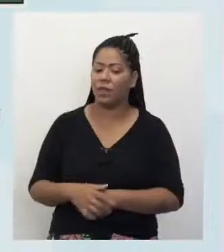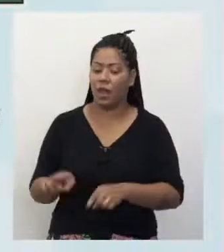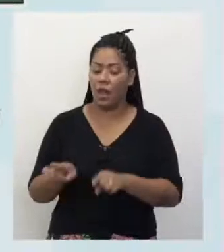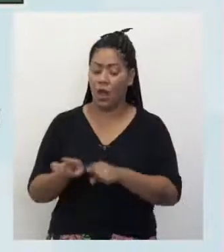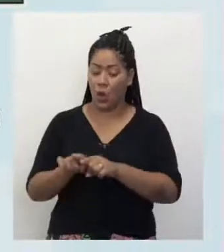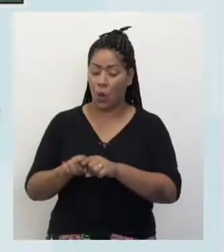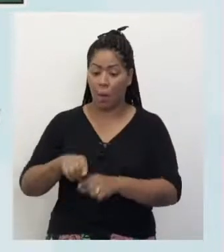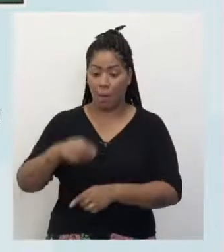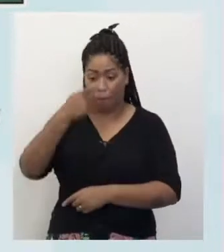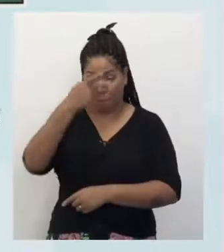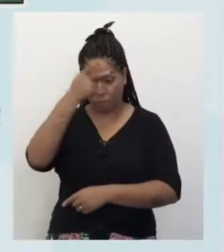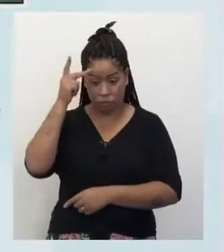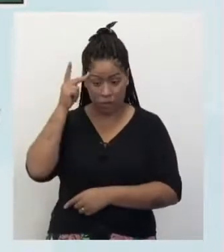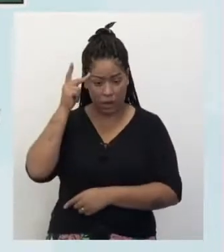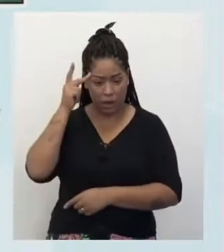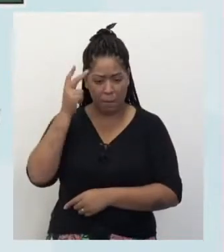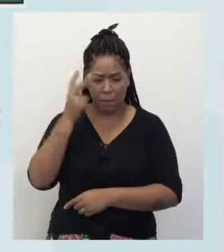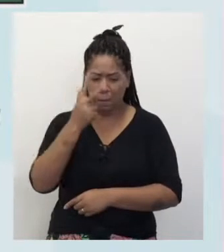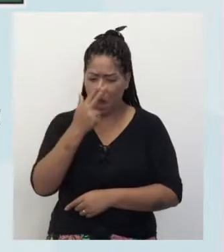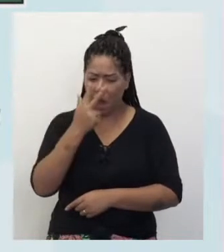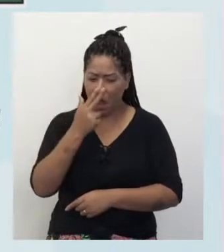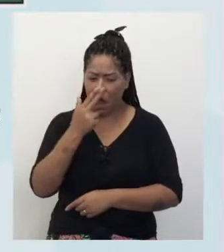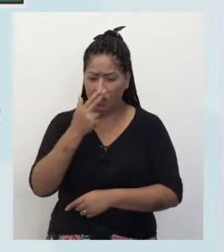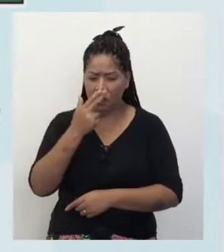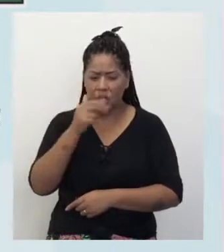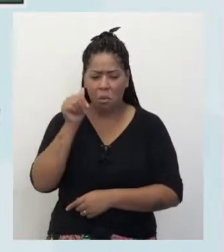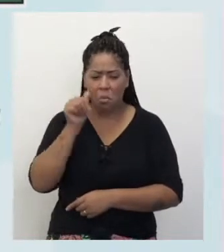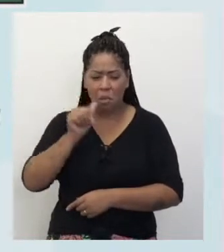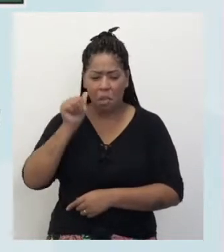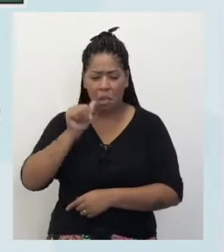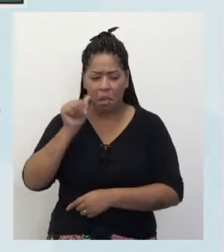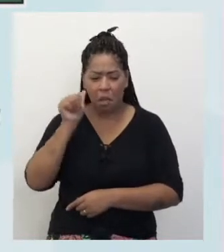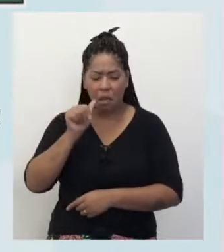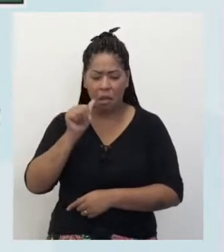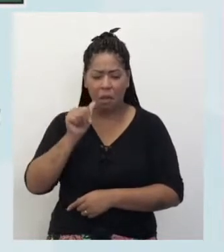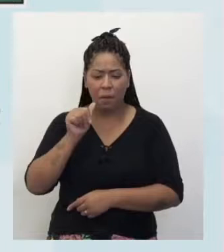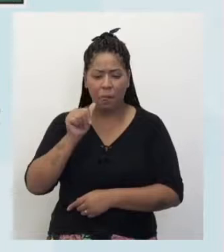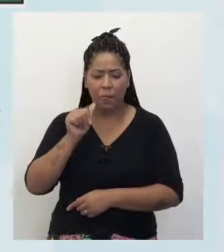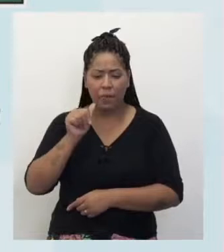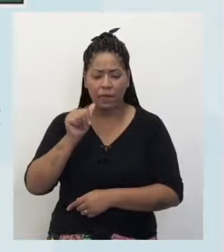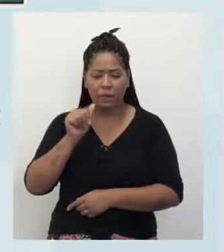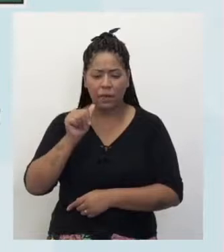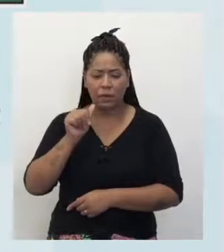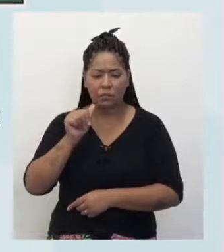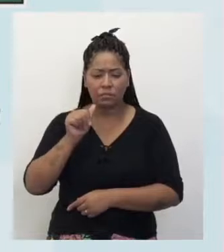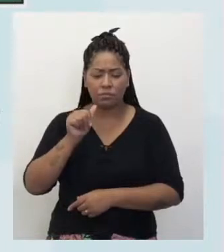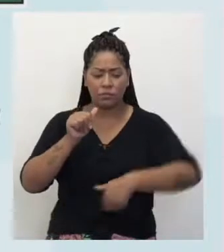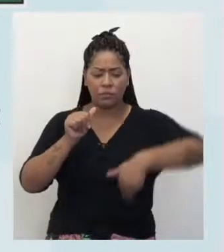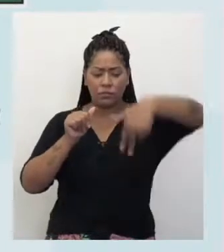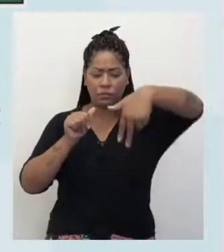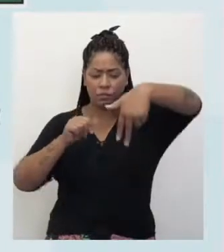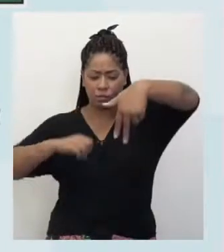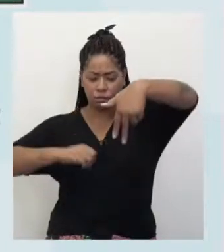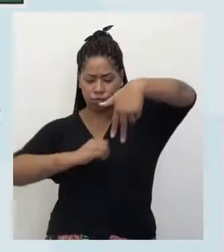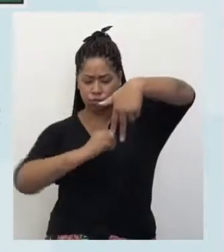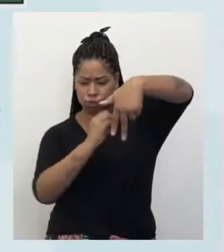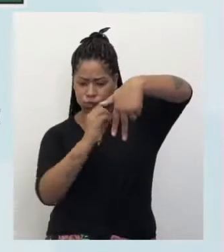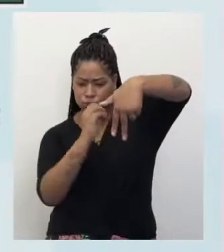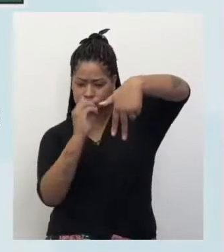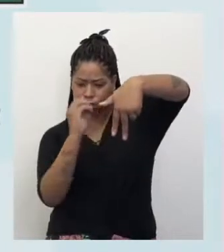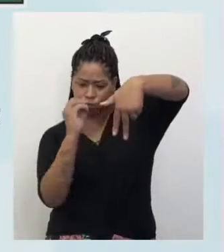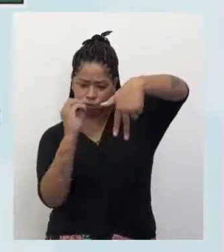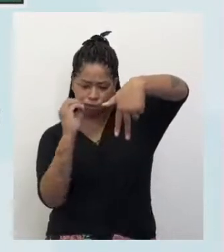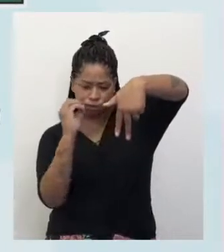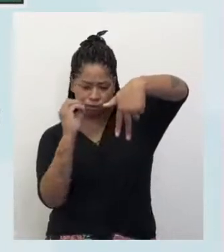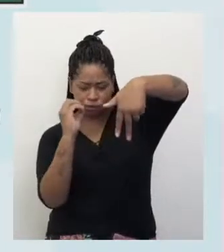silhueta provavelmente uma mulher, né, pelos traços, e tem uma imagem no fundo de um pôr do sol, provavelmente. E